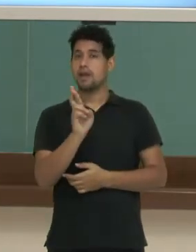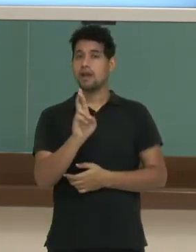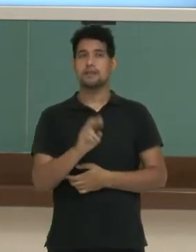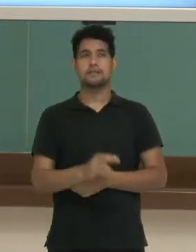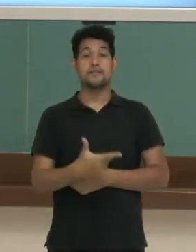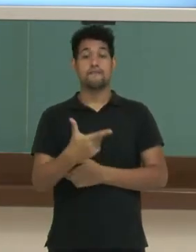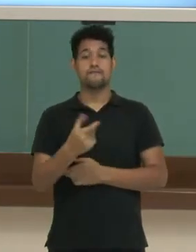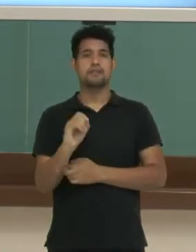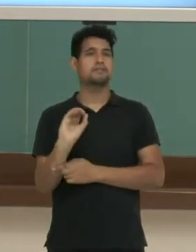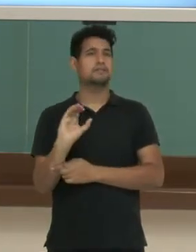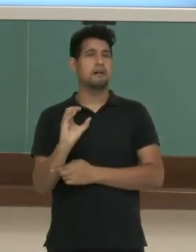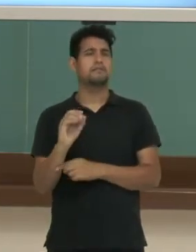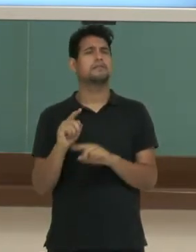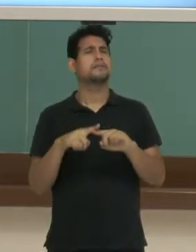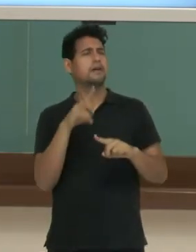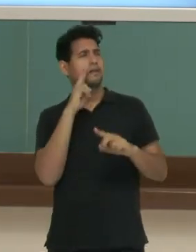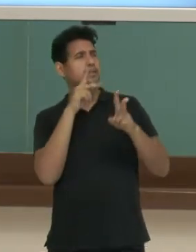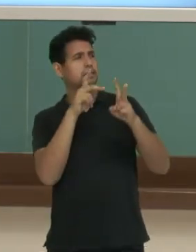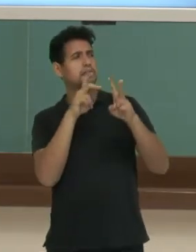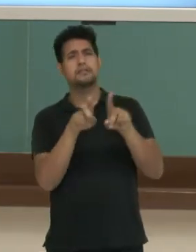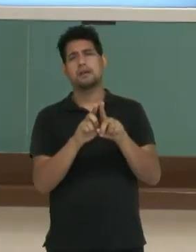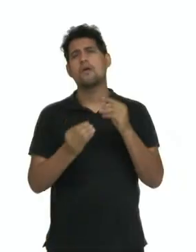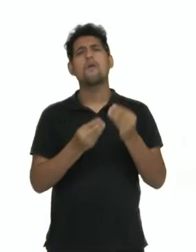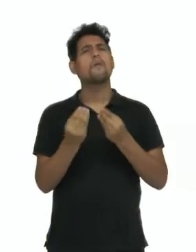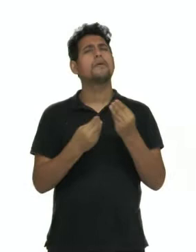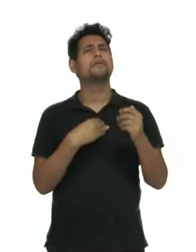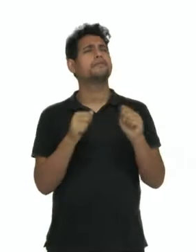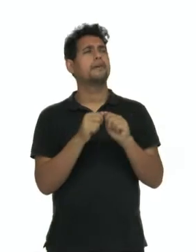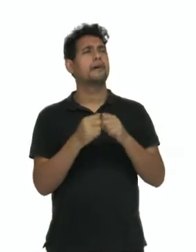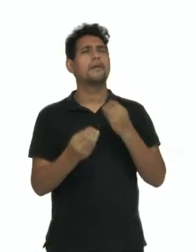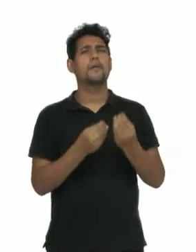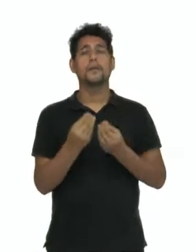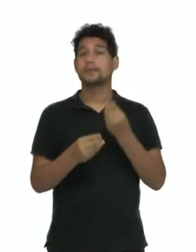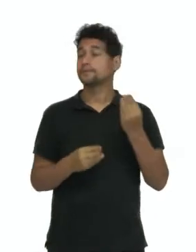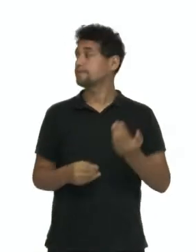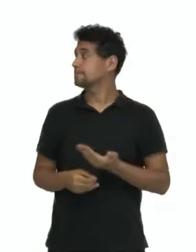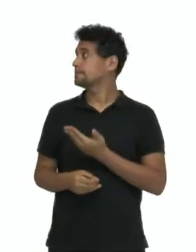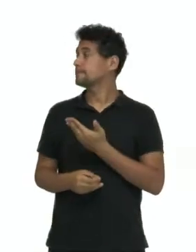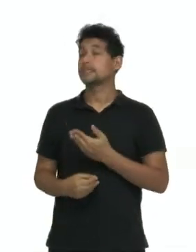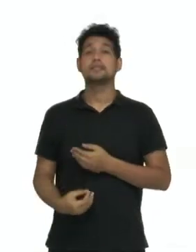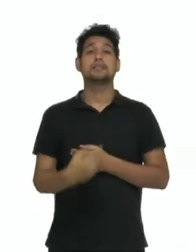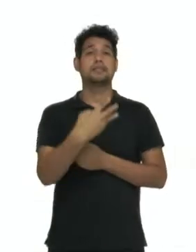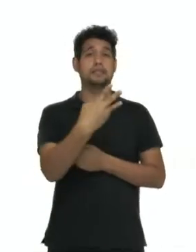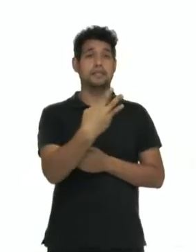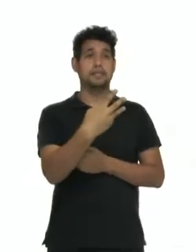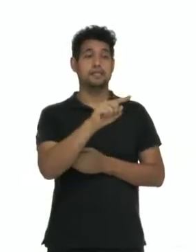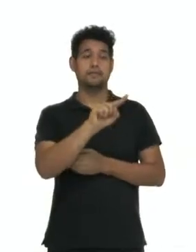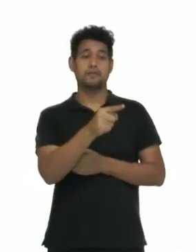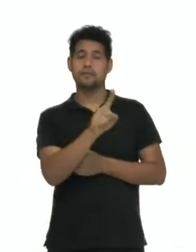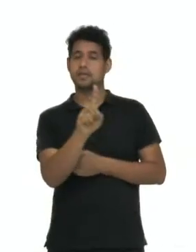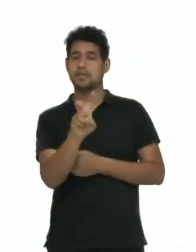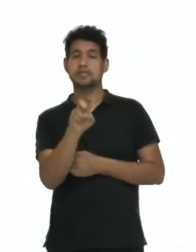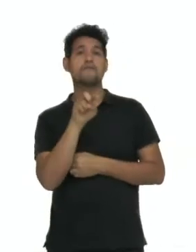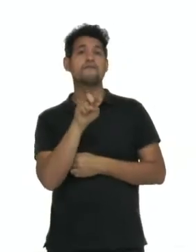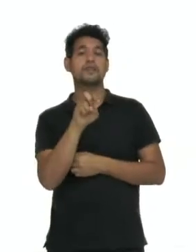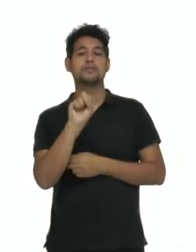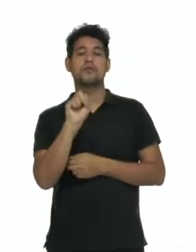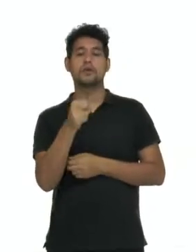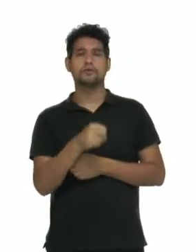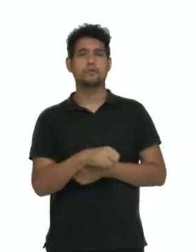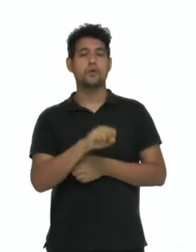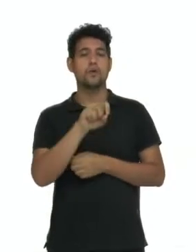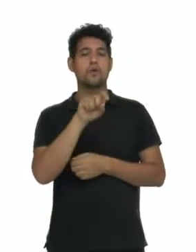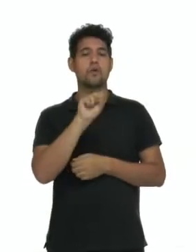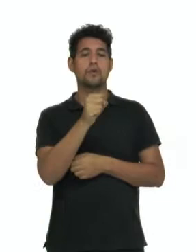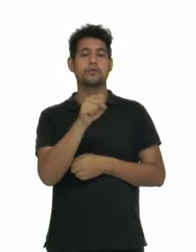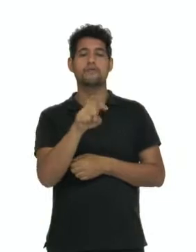25,20, tá bom? Mas olha a multiplicação, como que a gente pode fazer? Olha lá, 3,15 vezes 8. 8 vezes